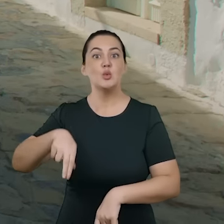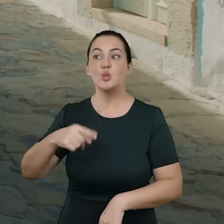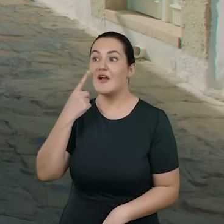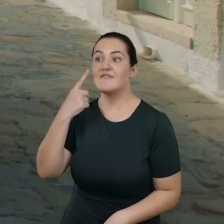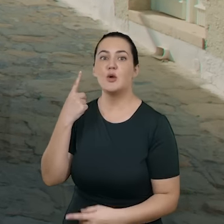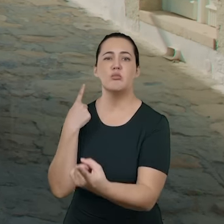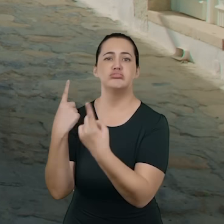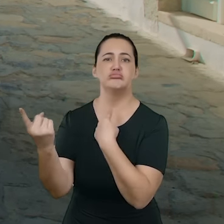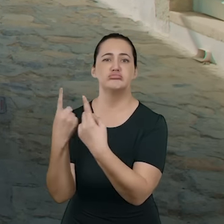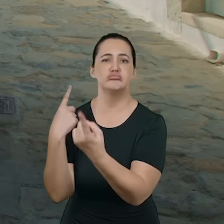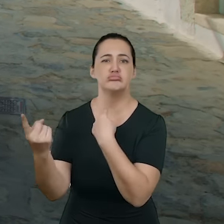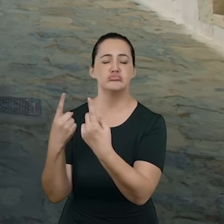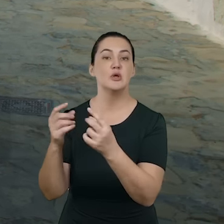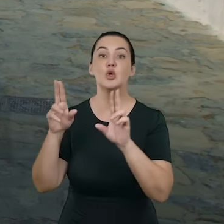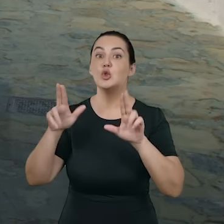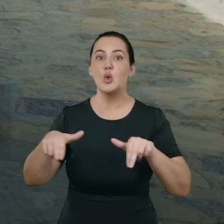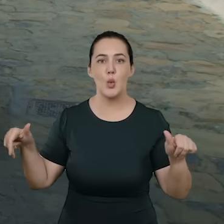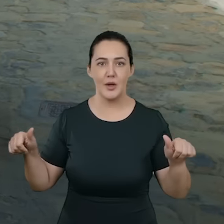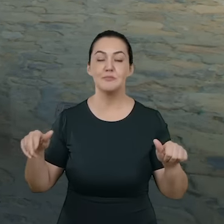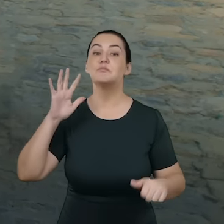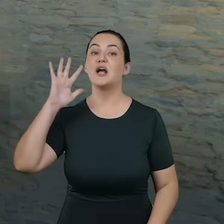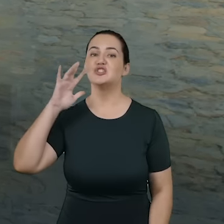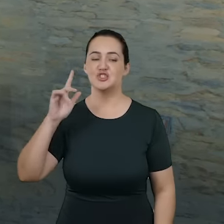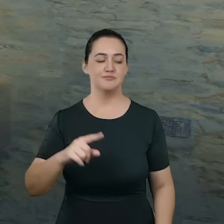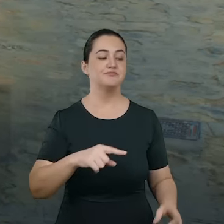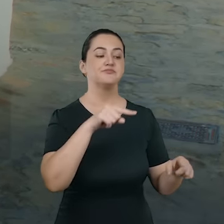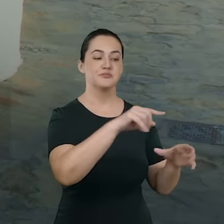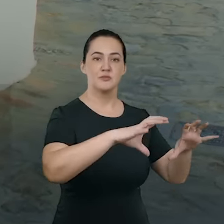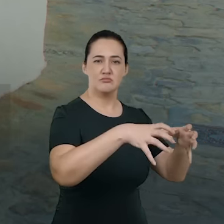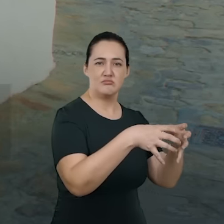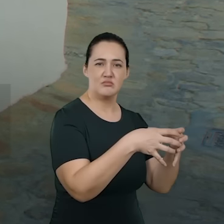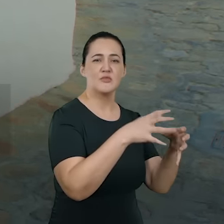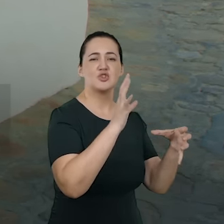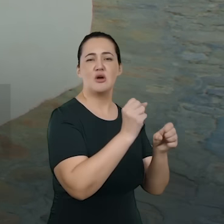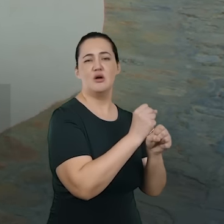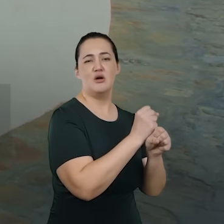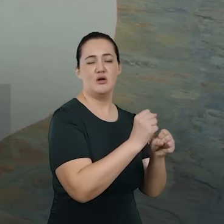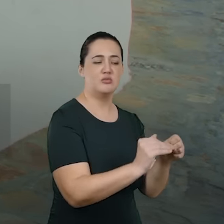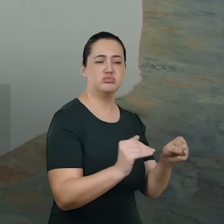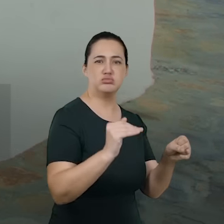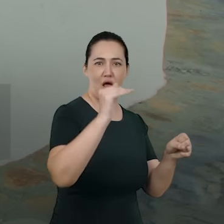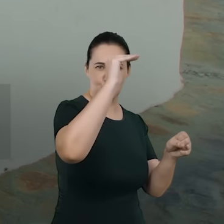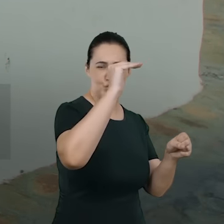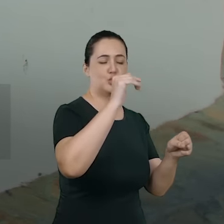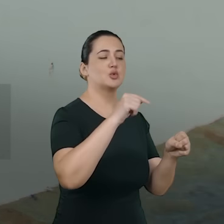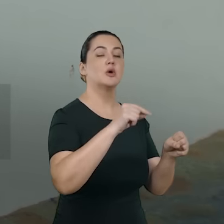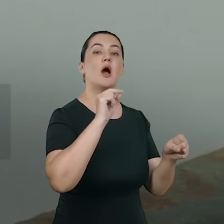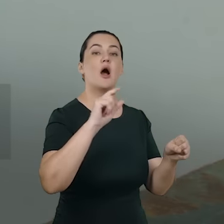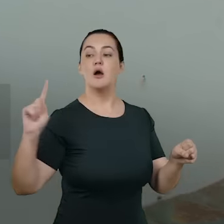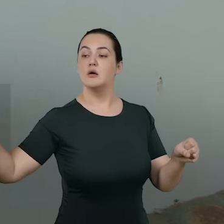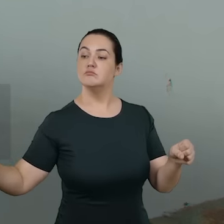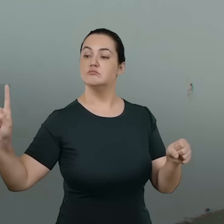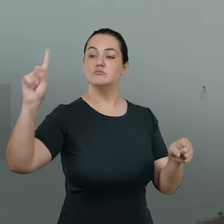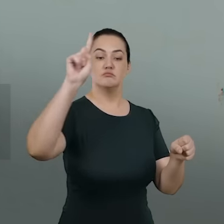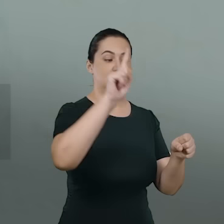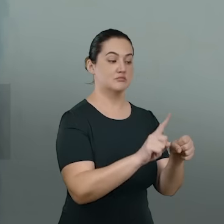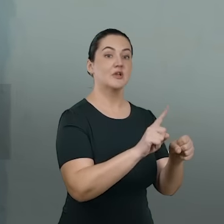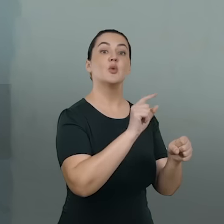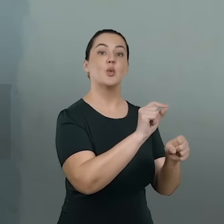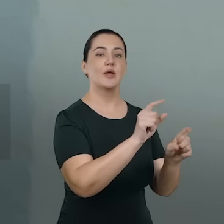Paulo. Aí imagine que esse mesmo índio, que já está numa fase adulta, tem os seus olhos vendados, ele